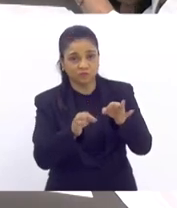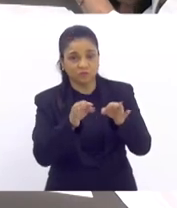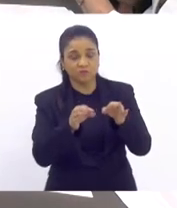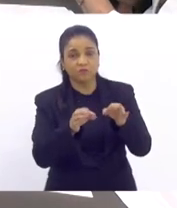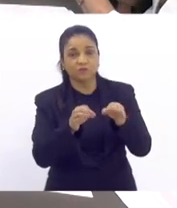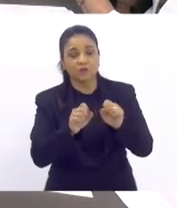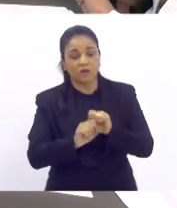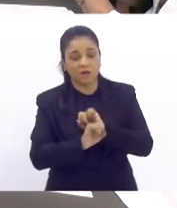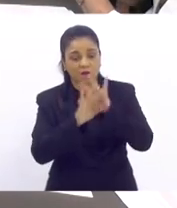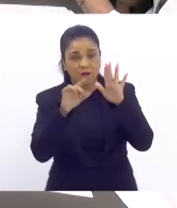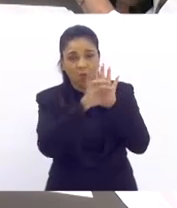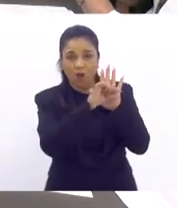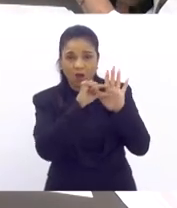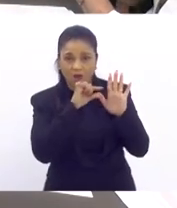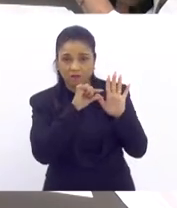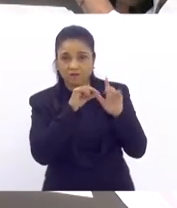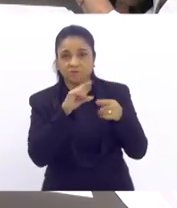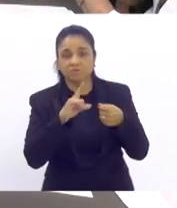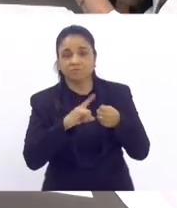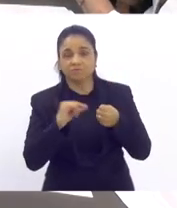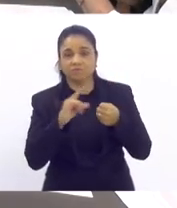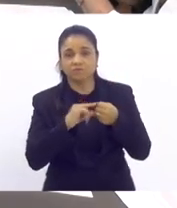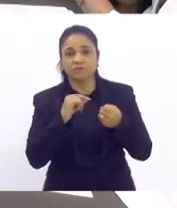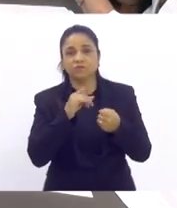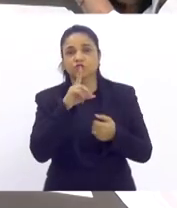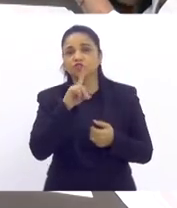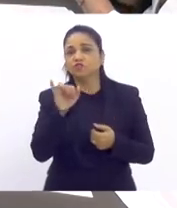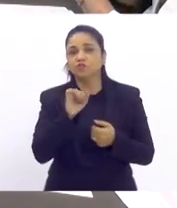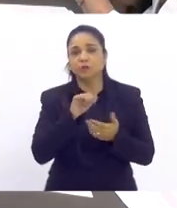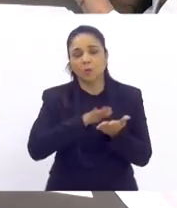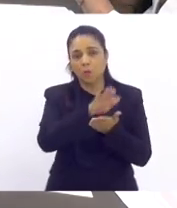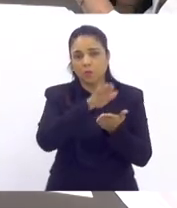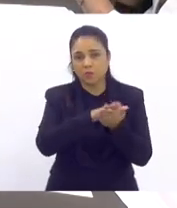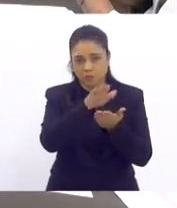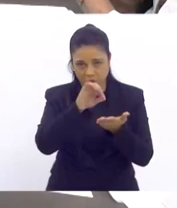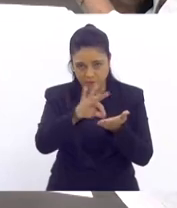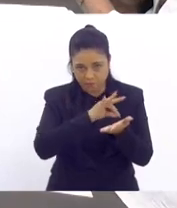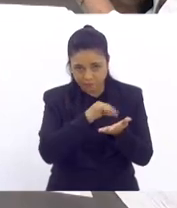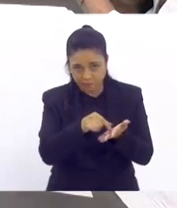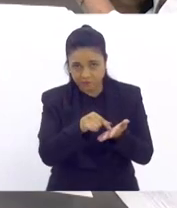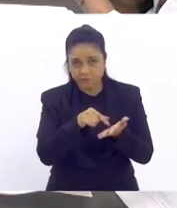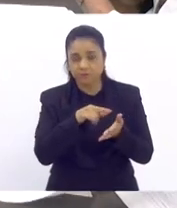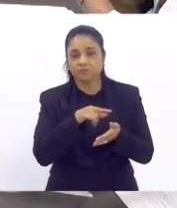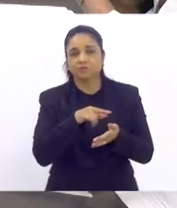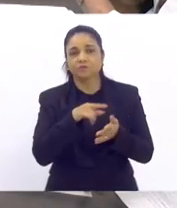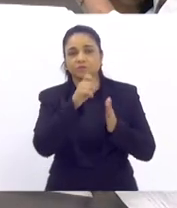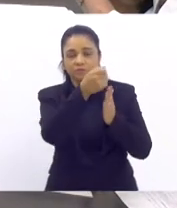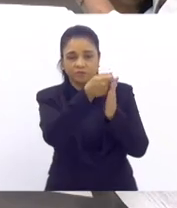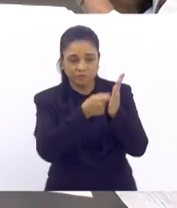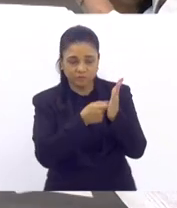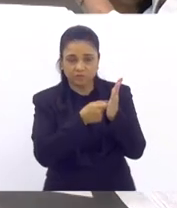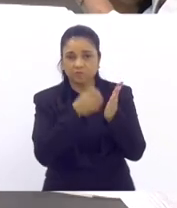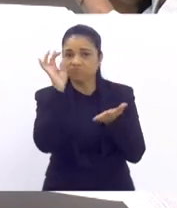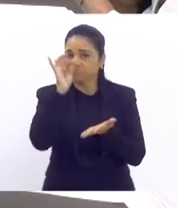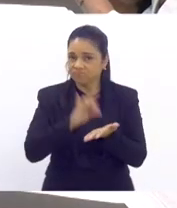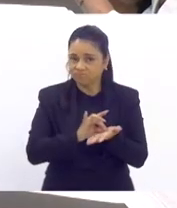esclarecer o artigo que dispõe sobre a data de publicação então na redação original não faz menção